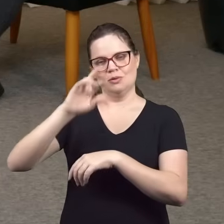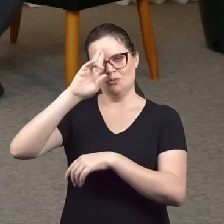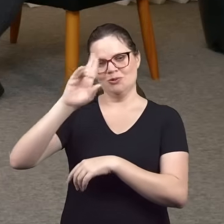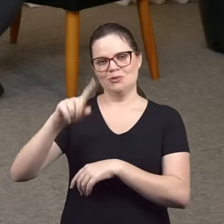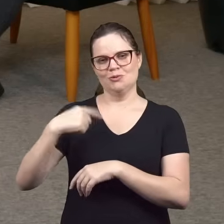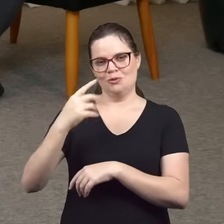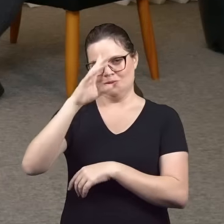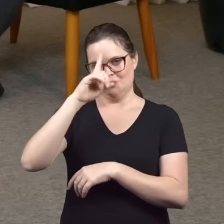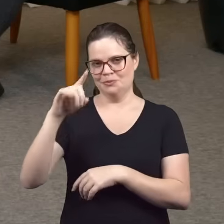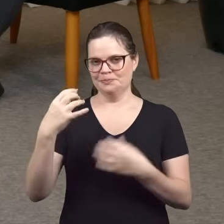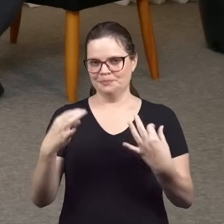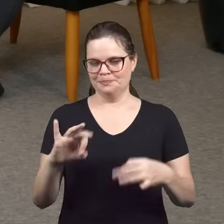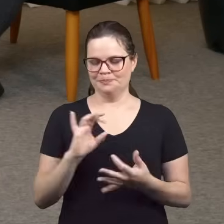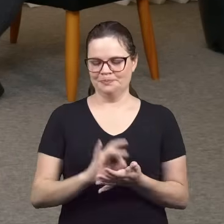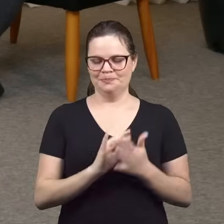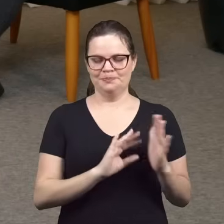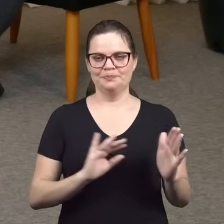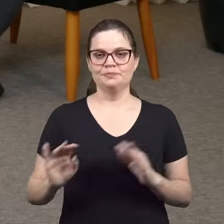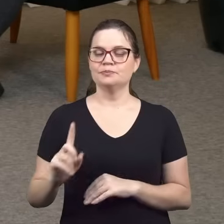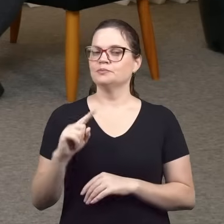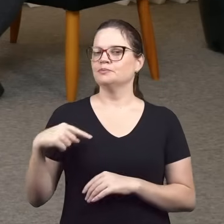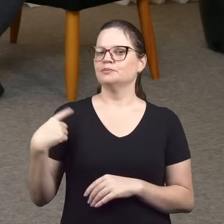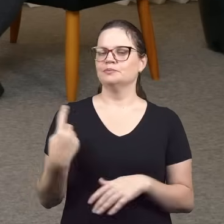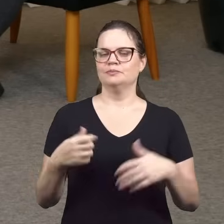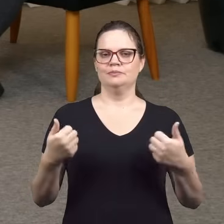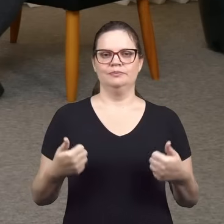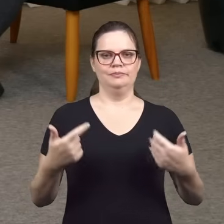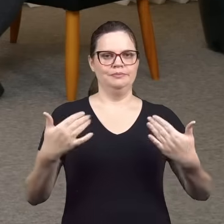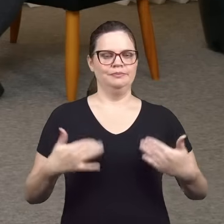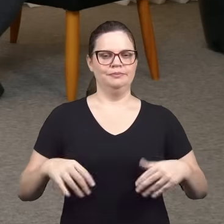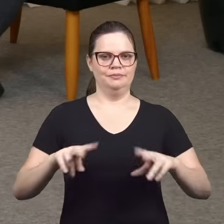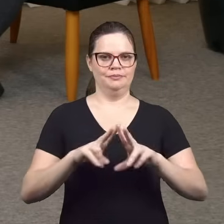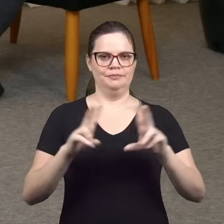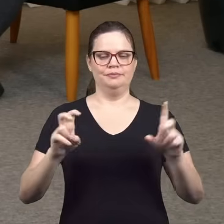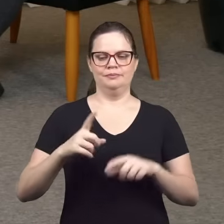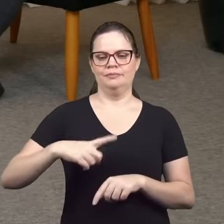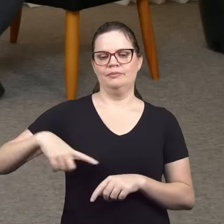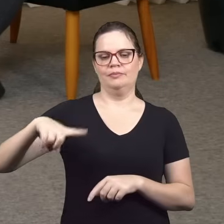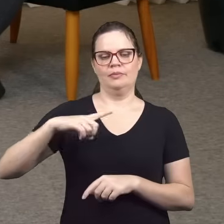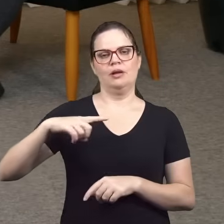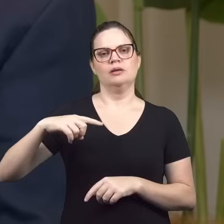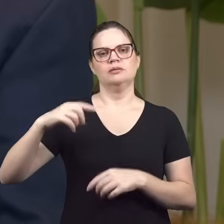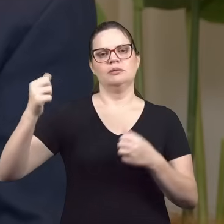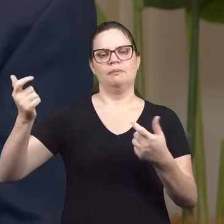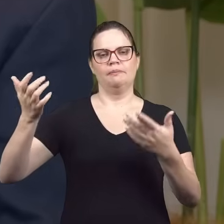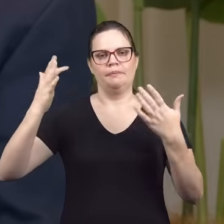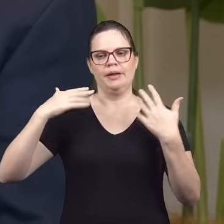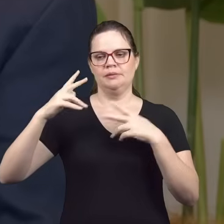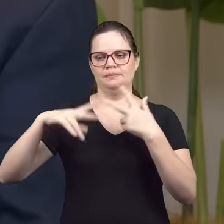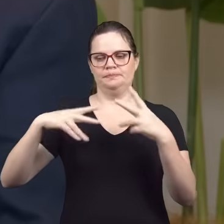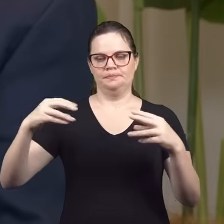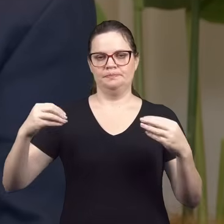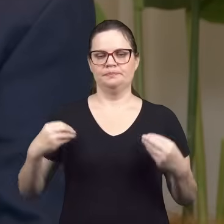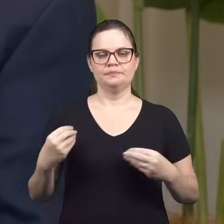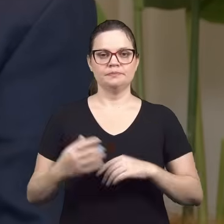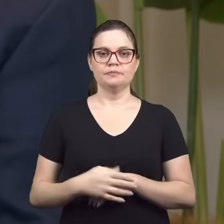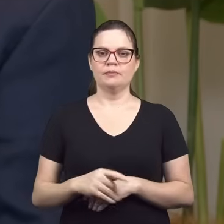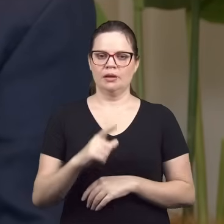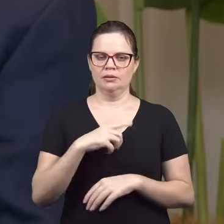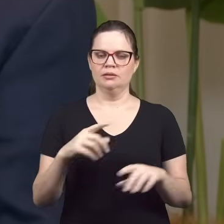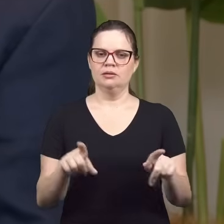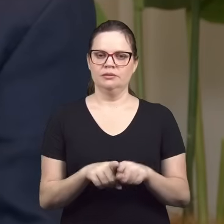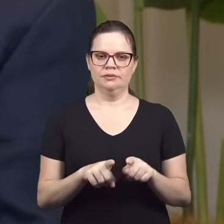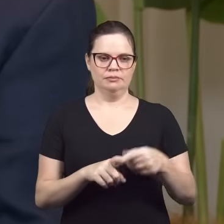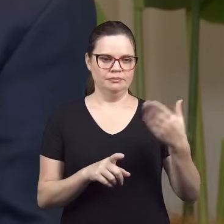Quando nós falamos sobre isso, Jean, sobre a nossa recompensa, houve uma recompensa